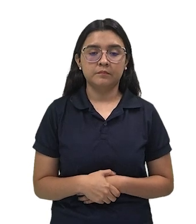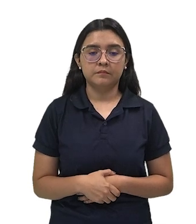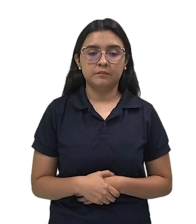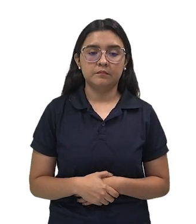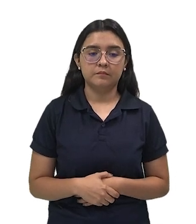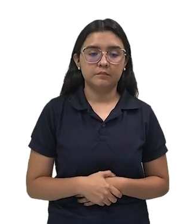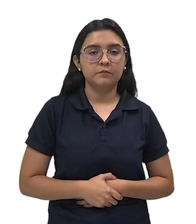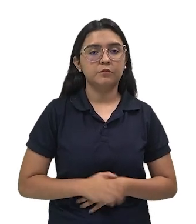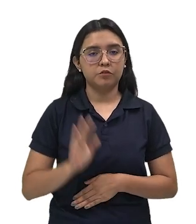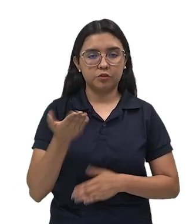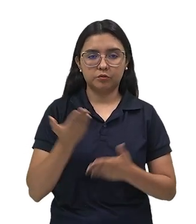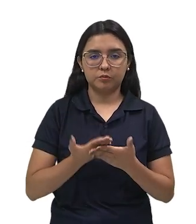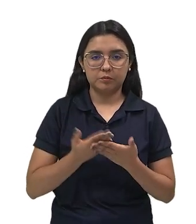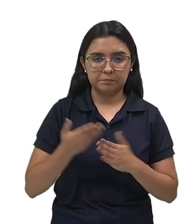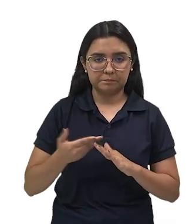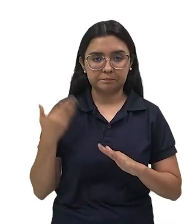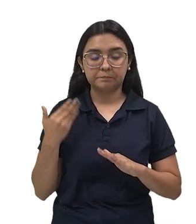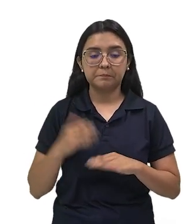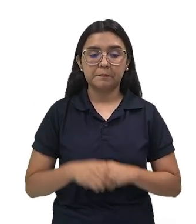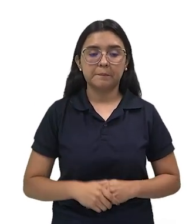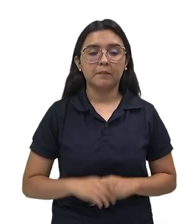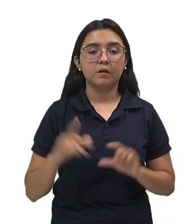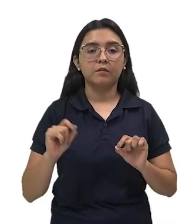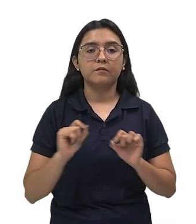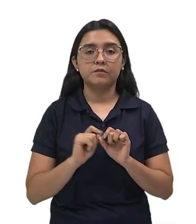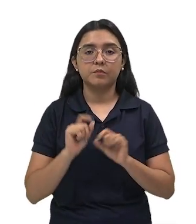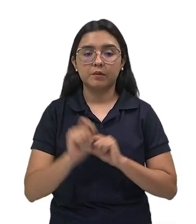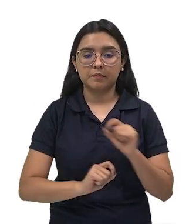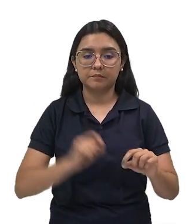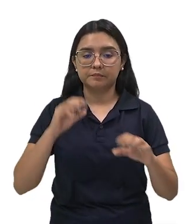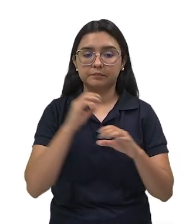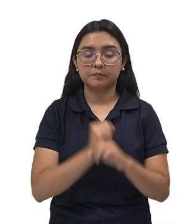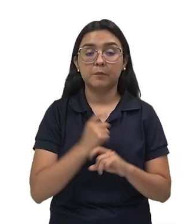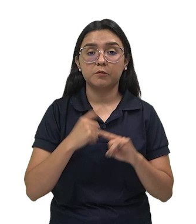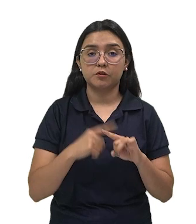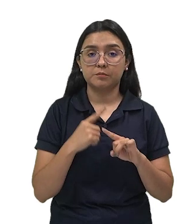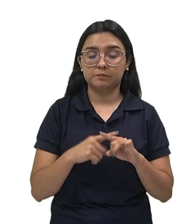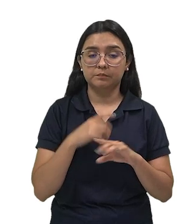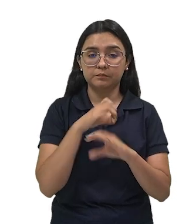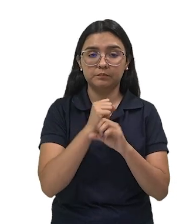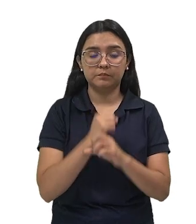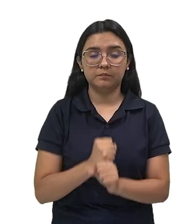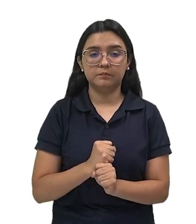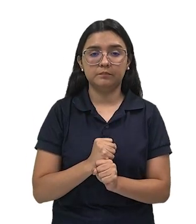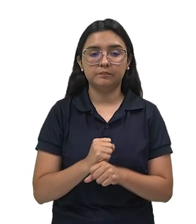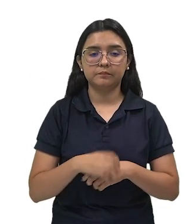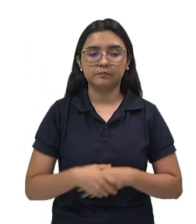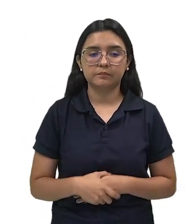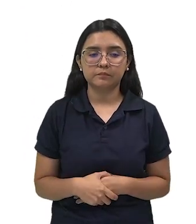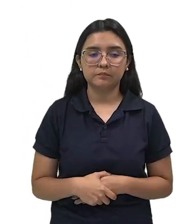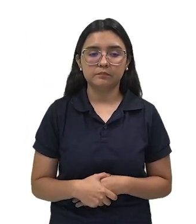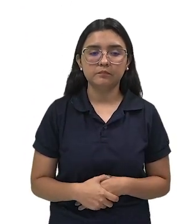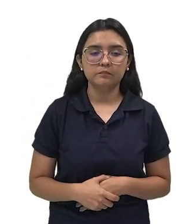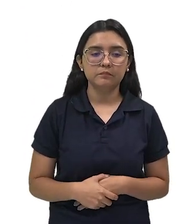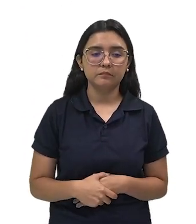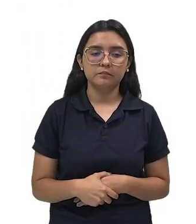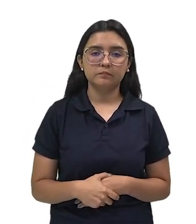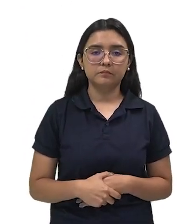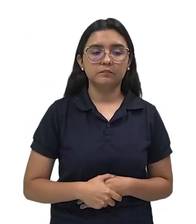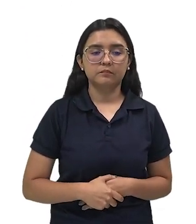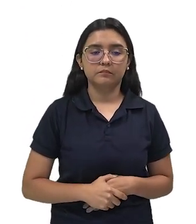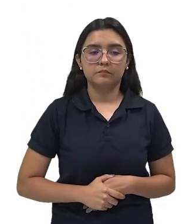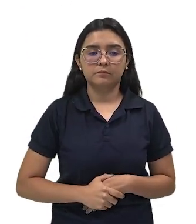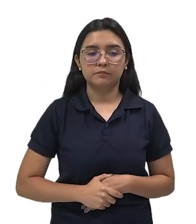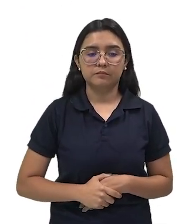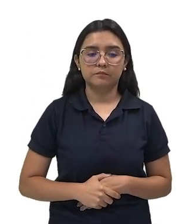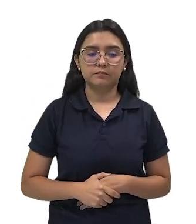Tudo isso nós vimos nas nossas aulas. O que a gente faz? Multiplica. Nesse caso aqui, vamos fazer esse exemplo.